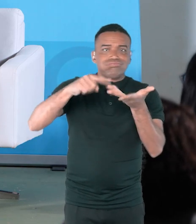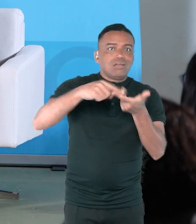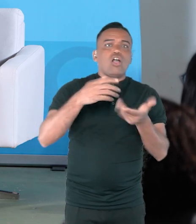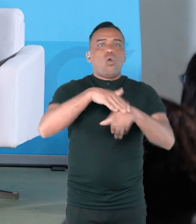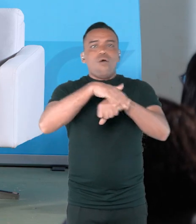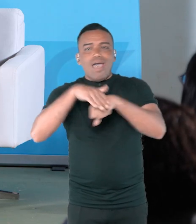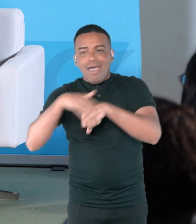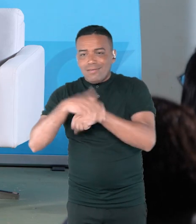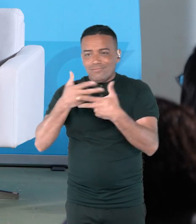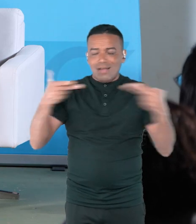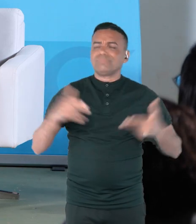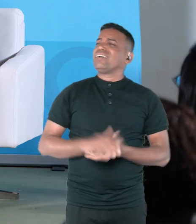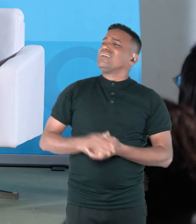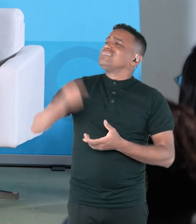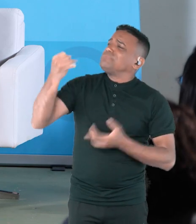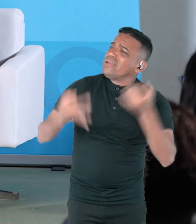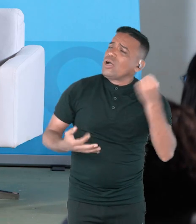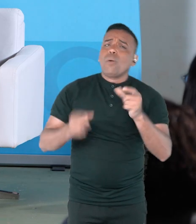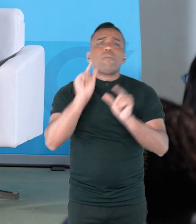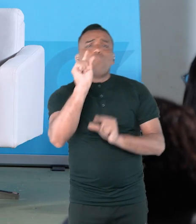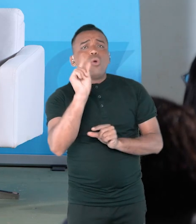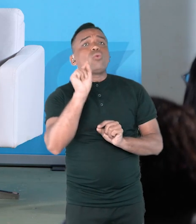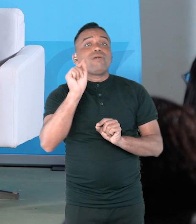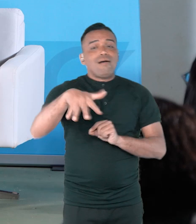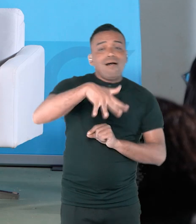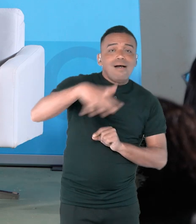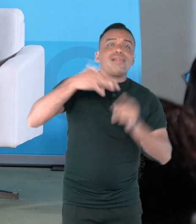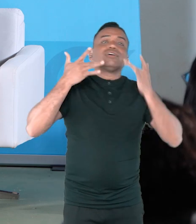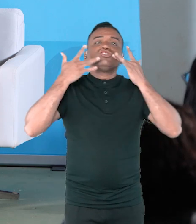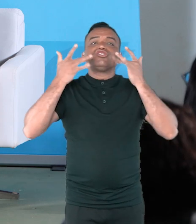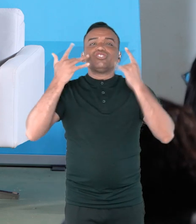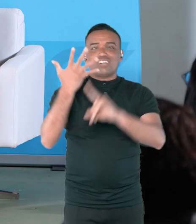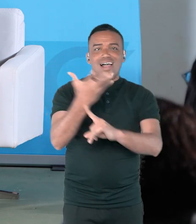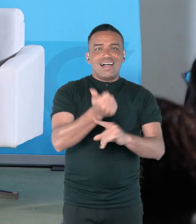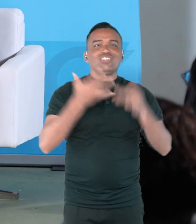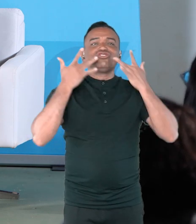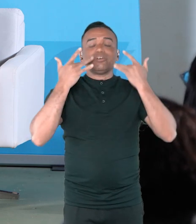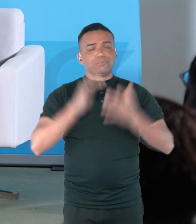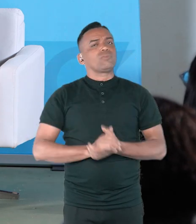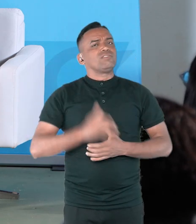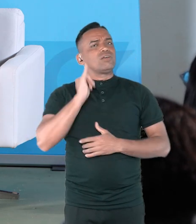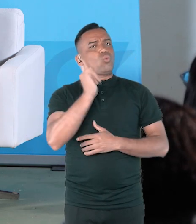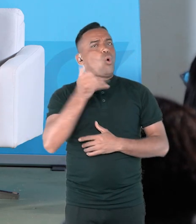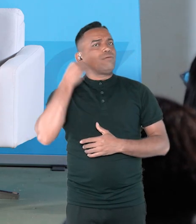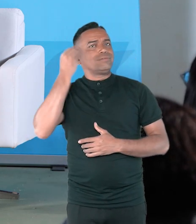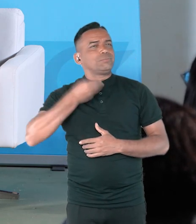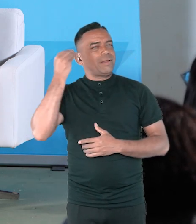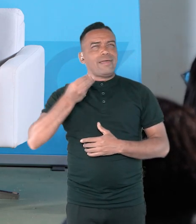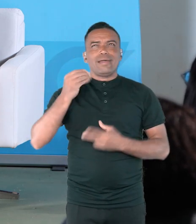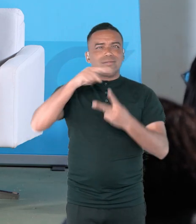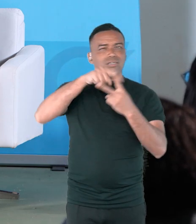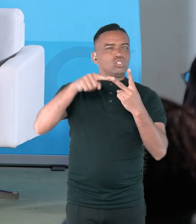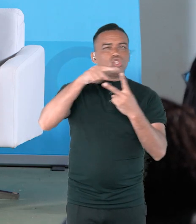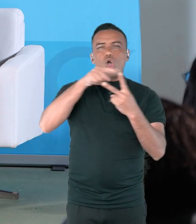gente conversou muito. Mas, Denise, fala de um pouquinho, eu vou puxar um pouquinho para o teatro, porque me interessa muito que você conte a experiência